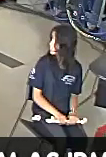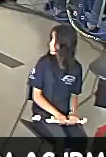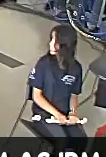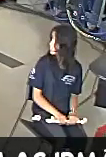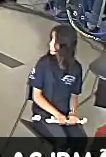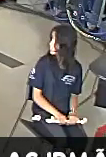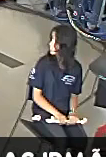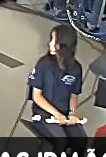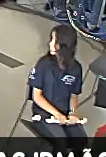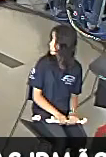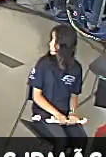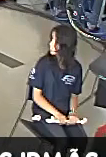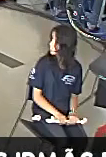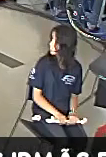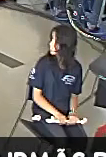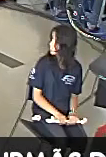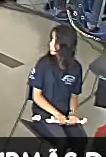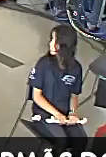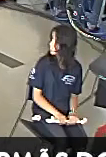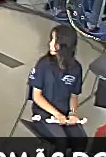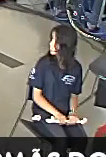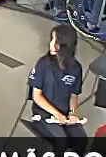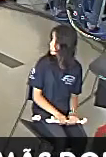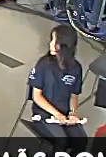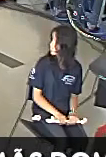também. Boa tarde a todos, a todas.